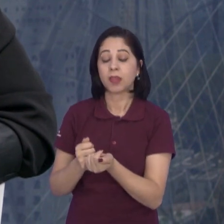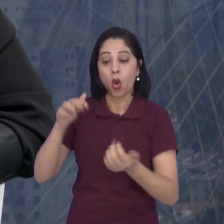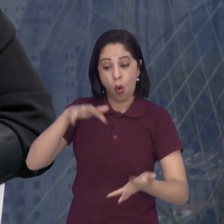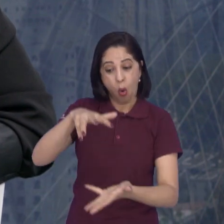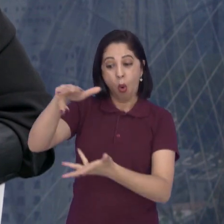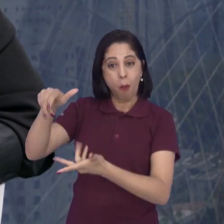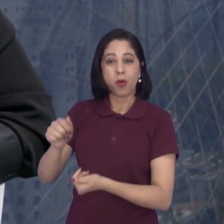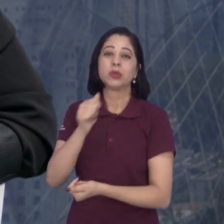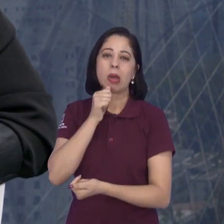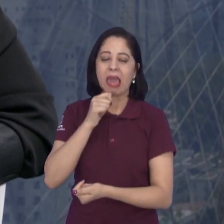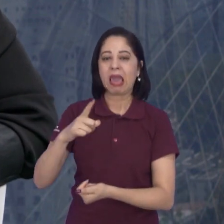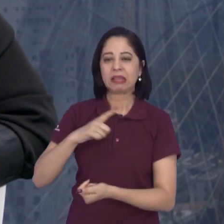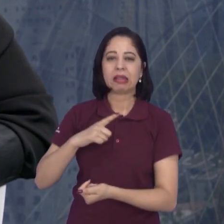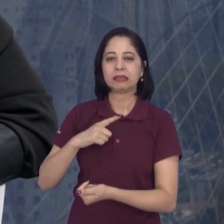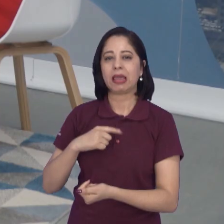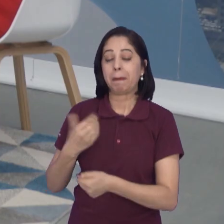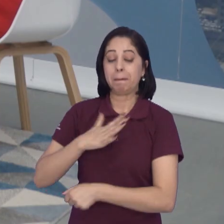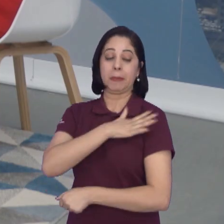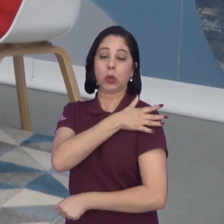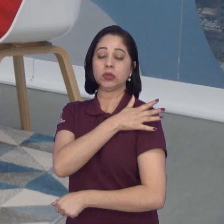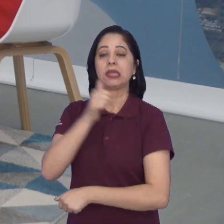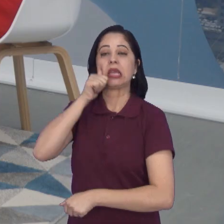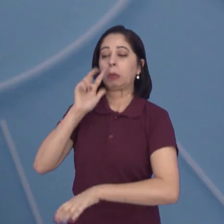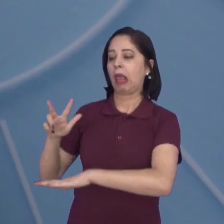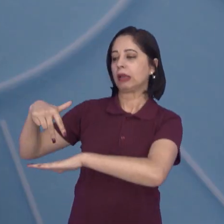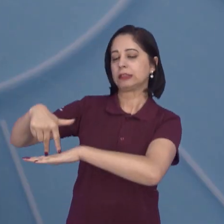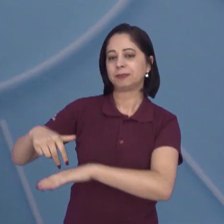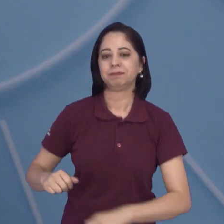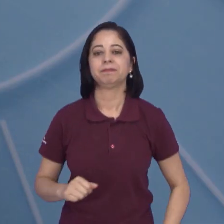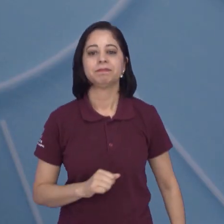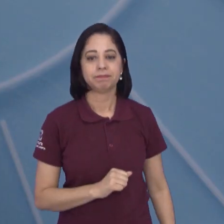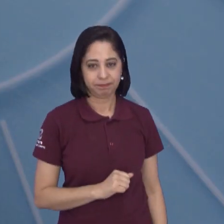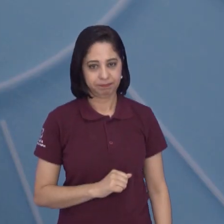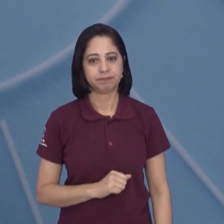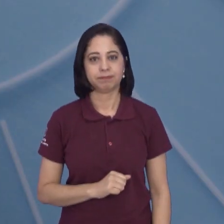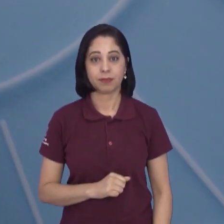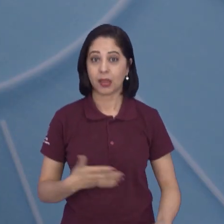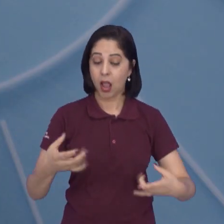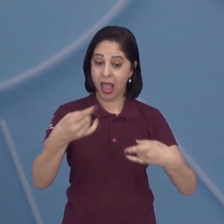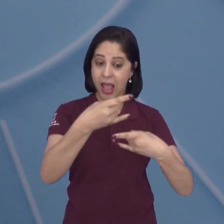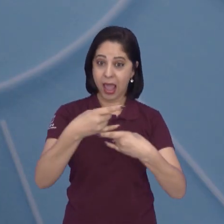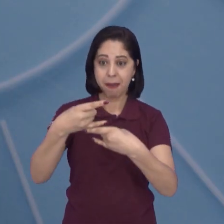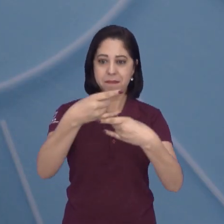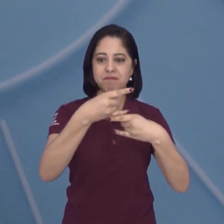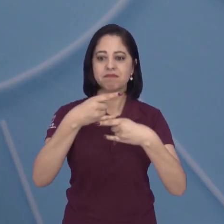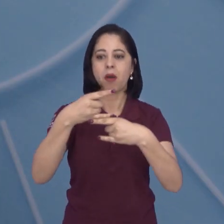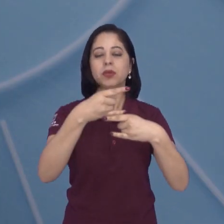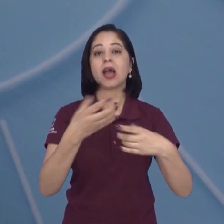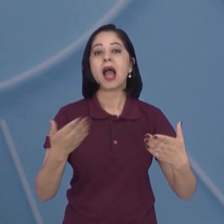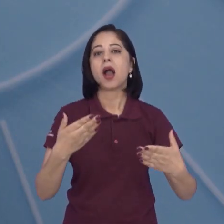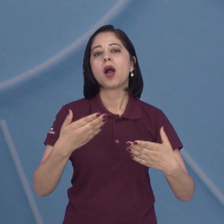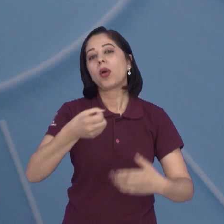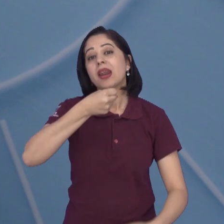disse, para ver mulheres no poder. Sim, sim. Olha só, gente, de forma remota, a gente vai conversar